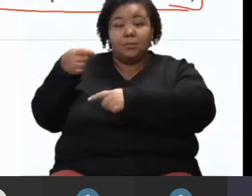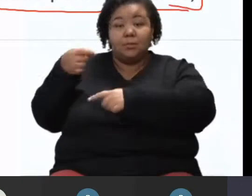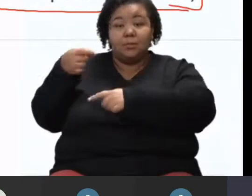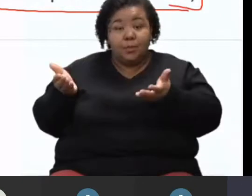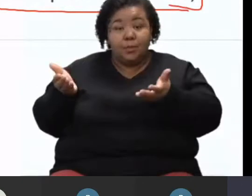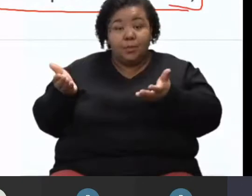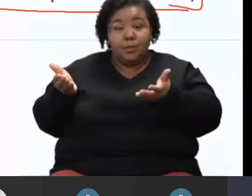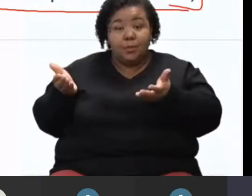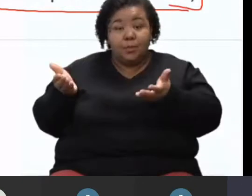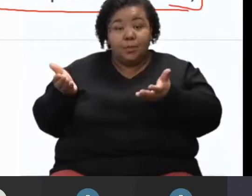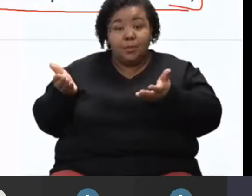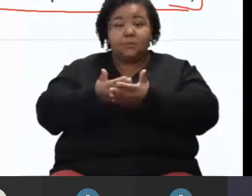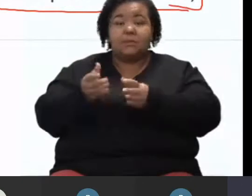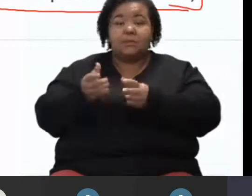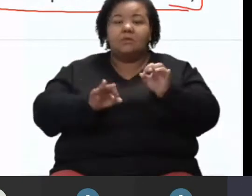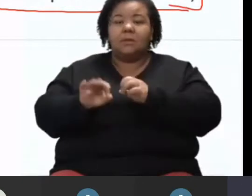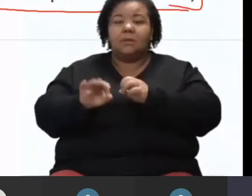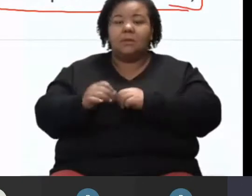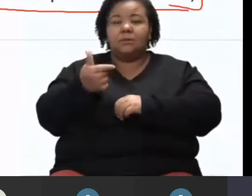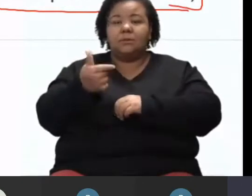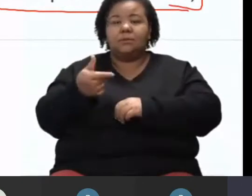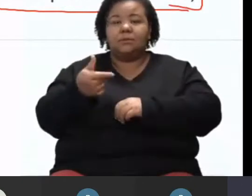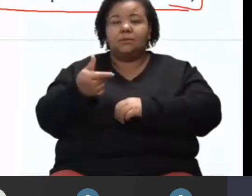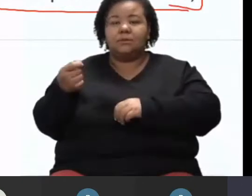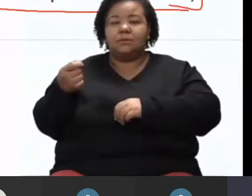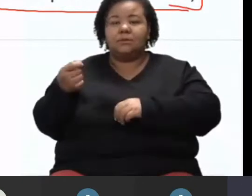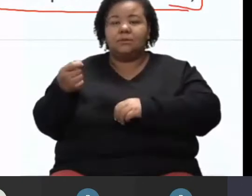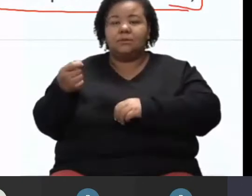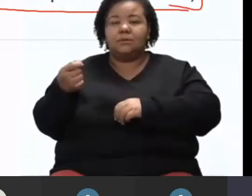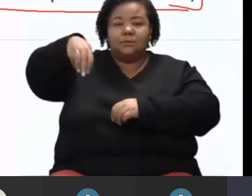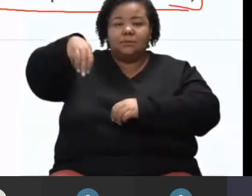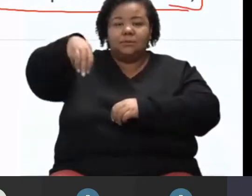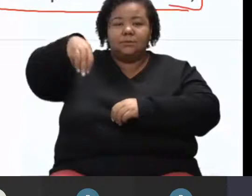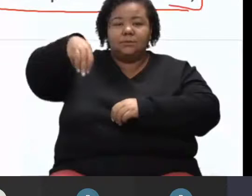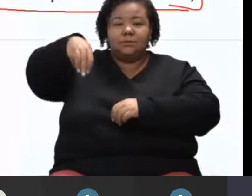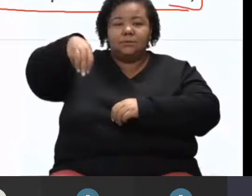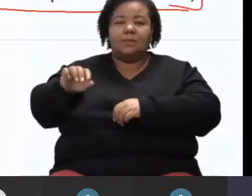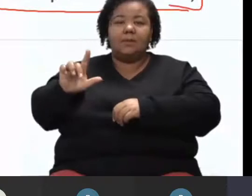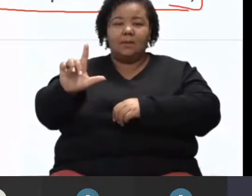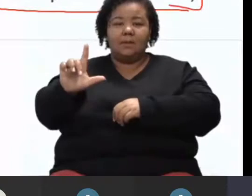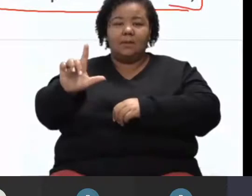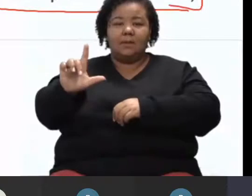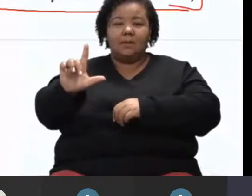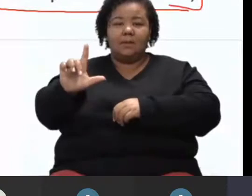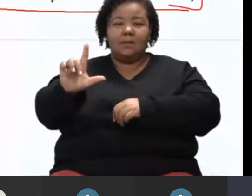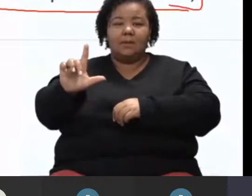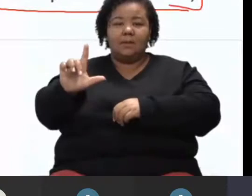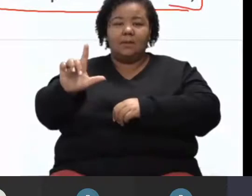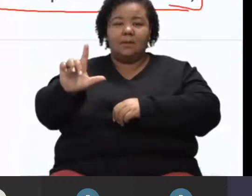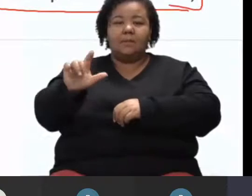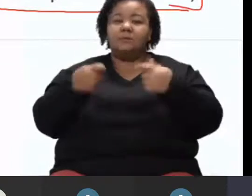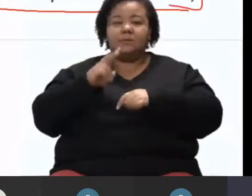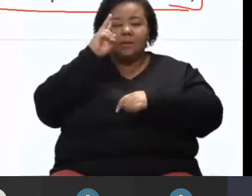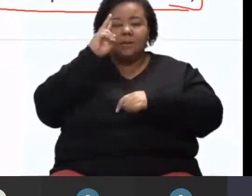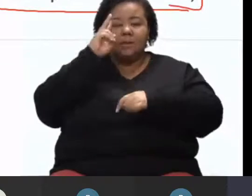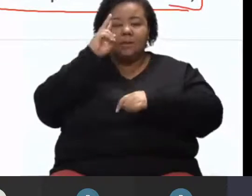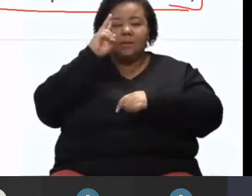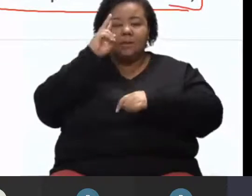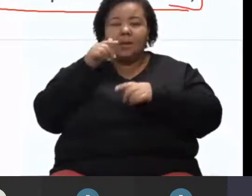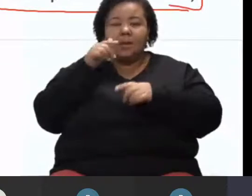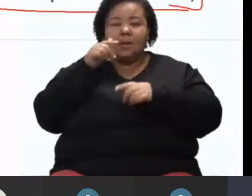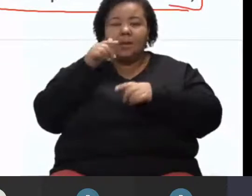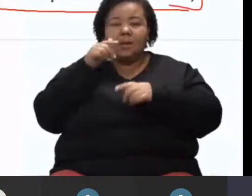iremos preparar ali 200 ml. E aí, você precisa se lembrar de manter o ambiente estéril. Em todas